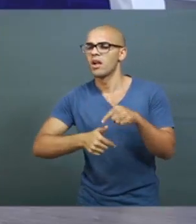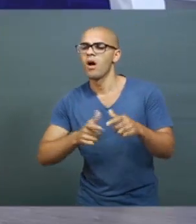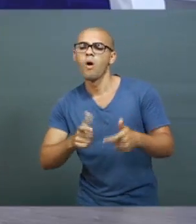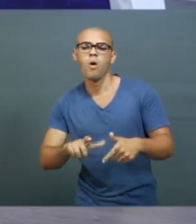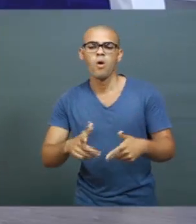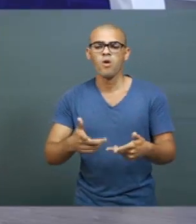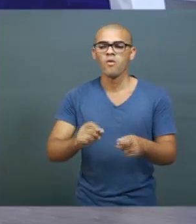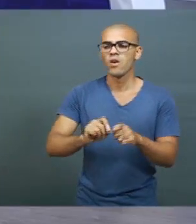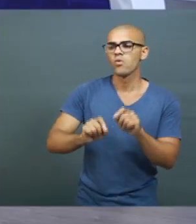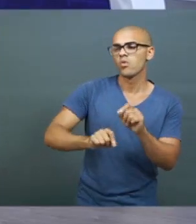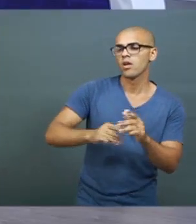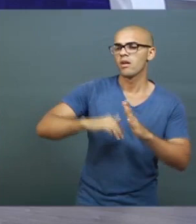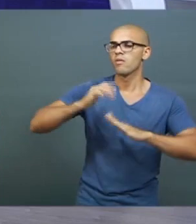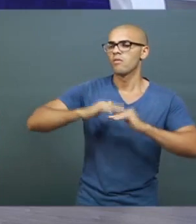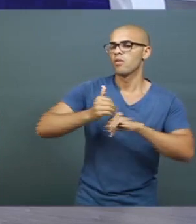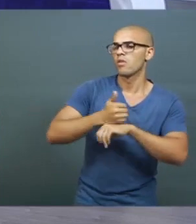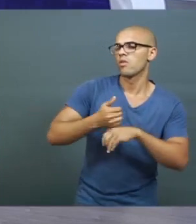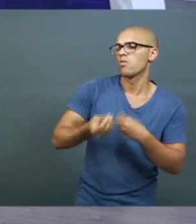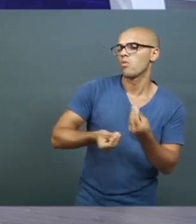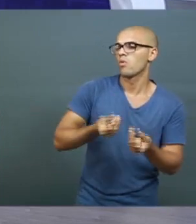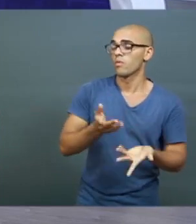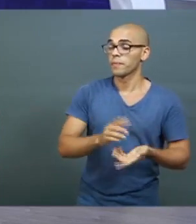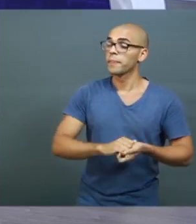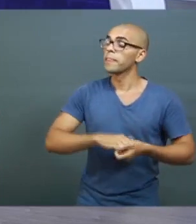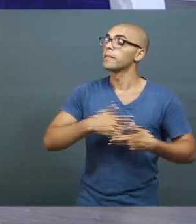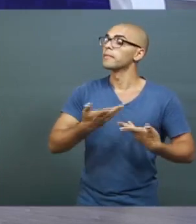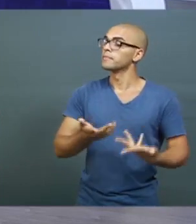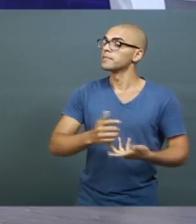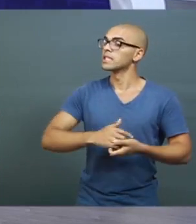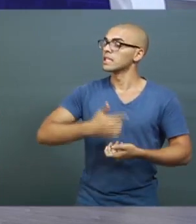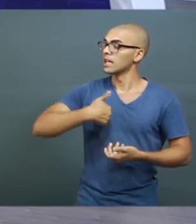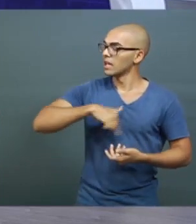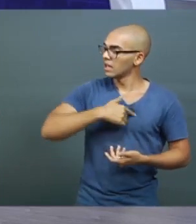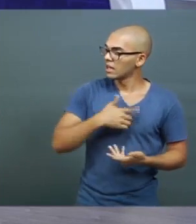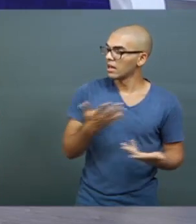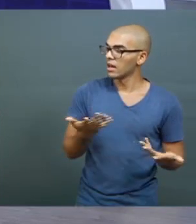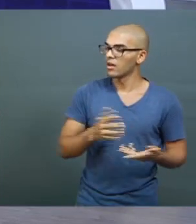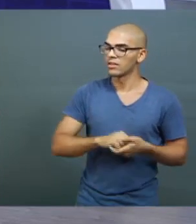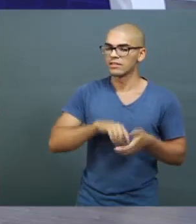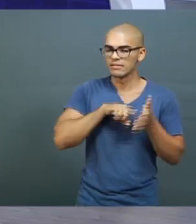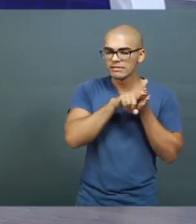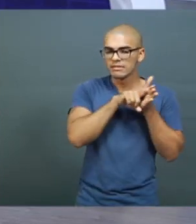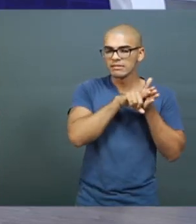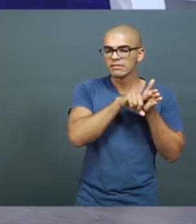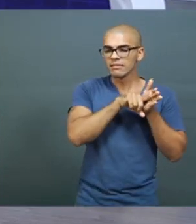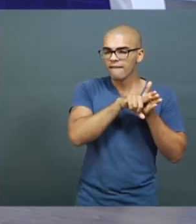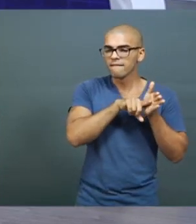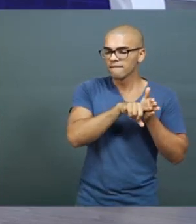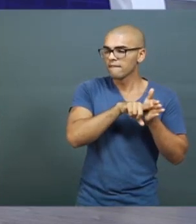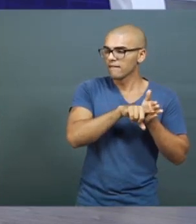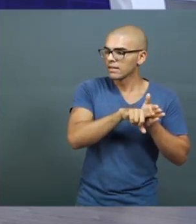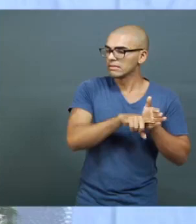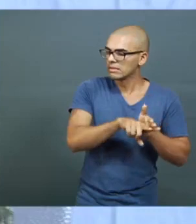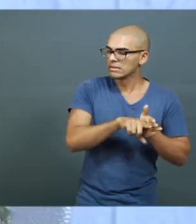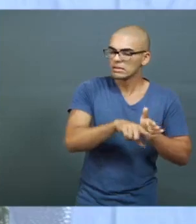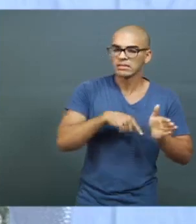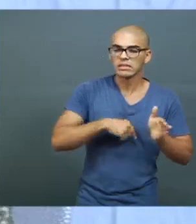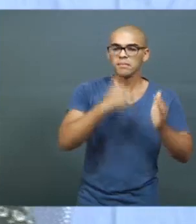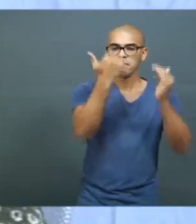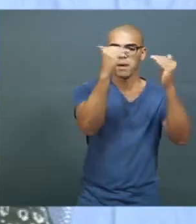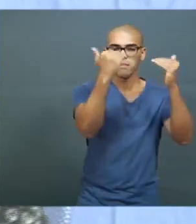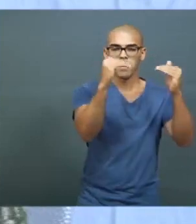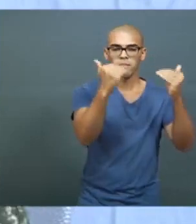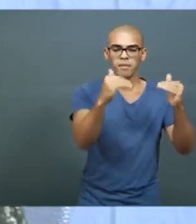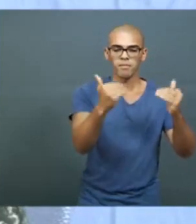mais próximos, né? E a gente tira uma média por aí. A gente resolveu realmente fazer essa pesquisa, né? Enviar um formulário, procurar o contato